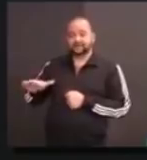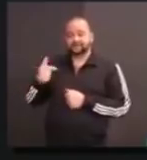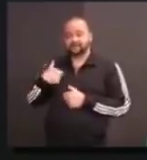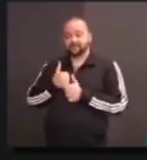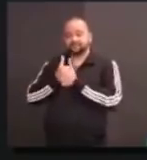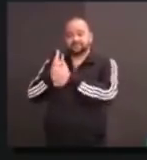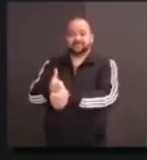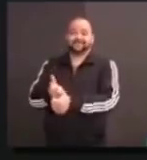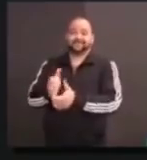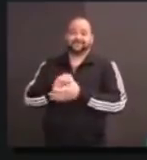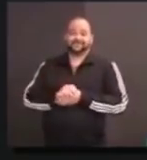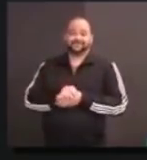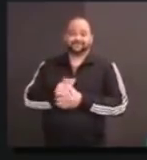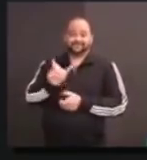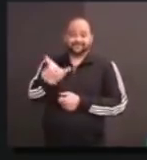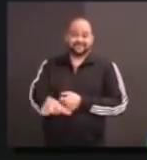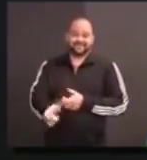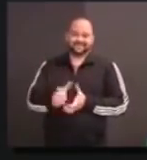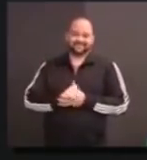dele.